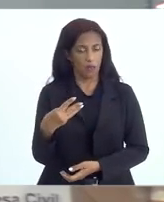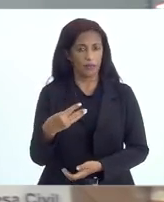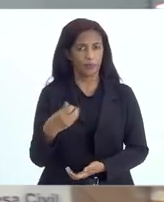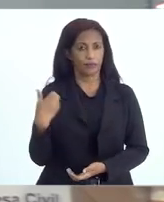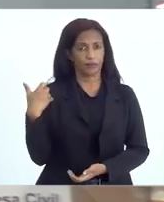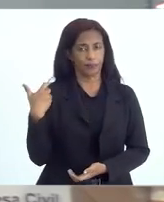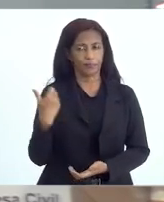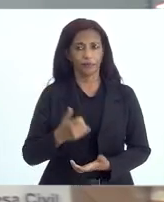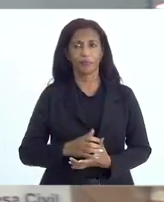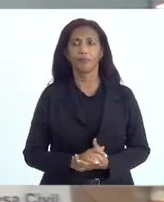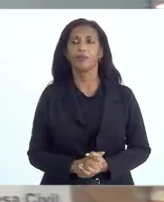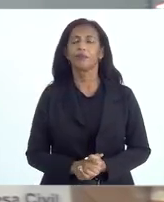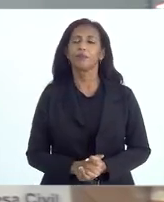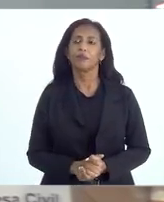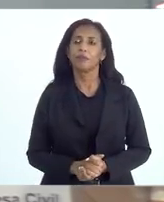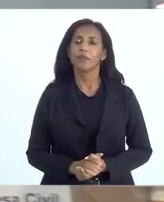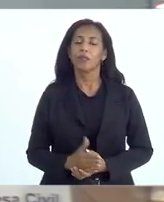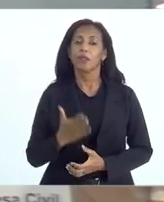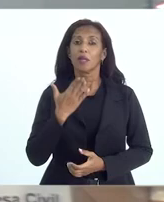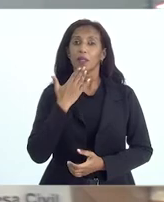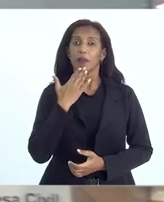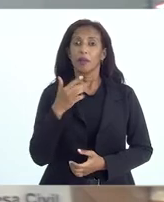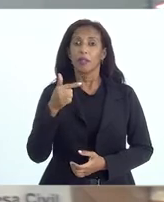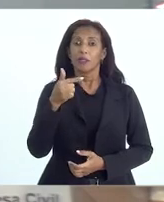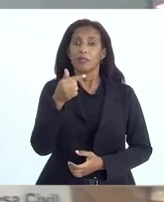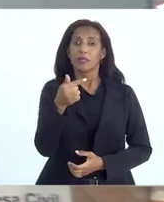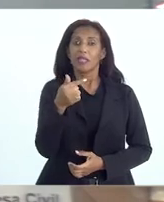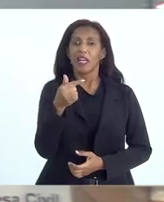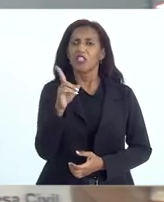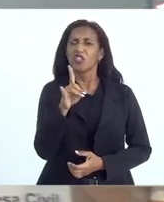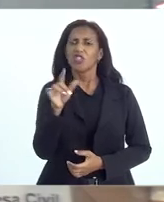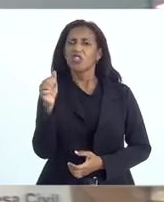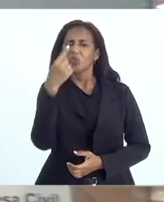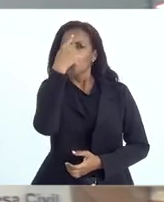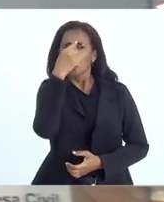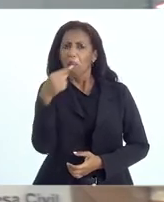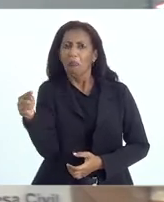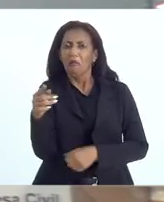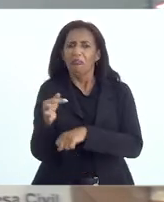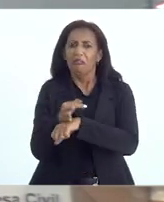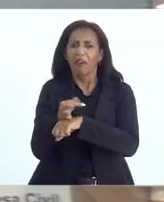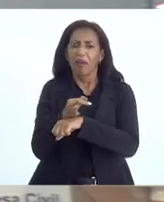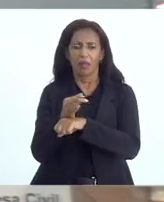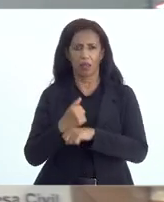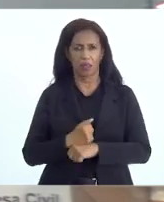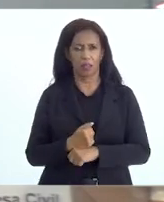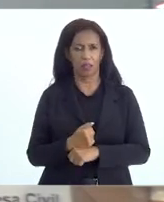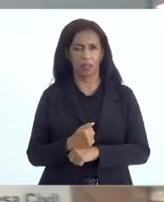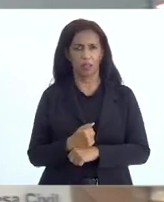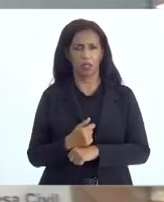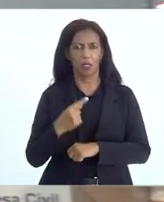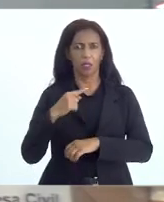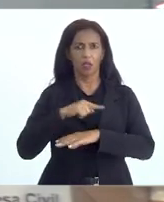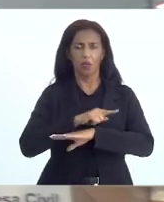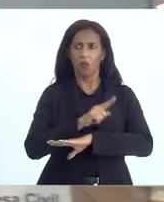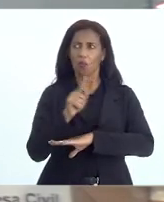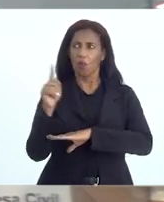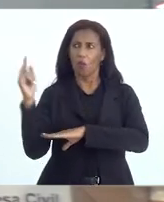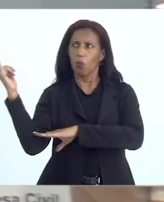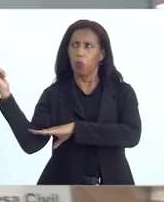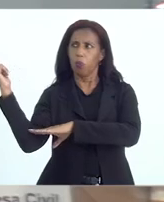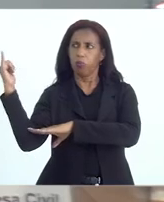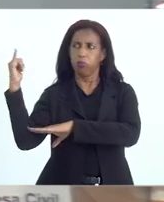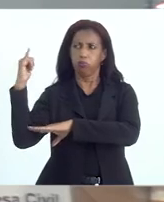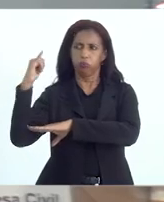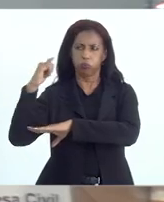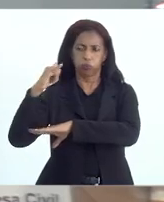de idade pedir sete dias de férias e na minha conexão Punta Cana panamar